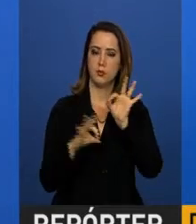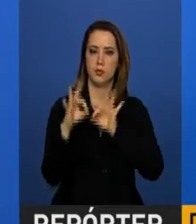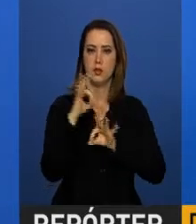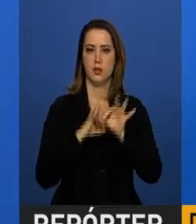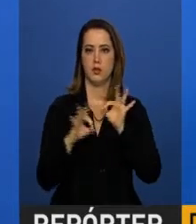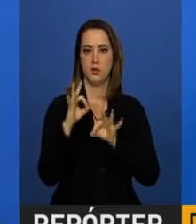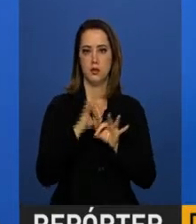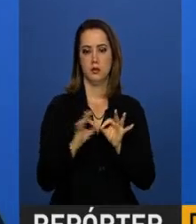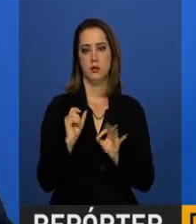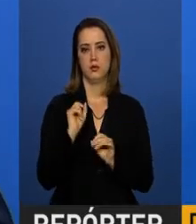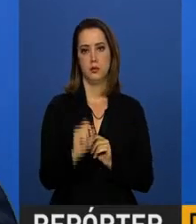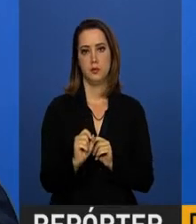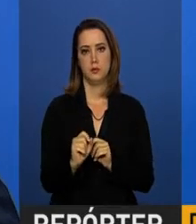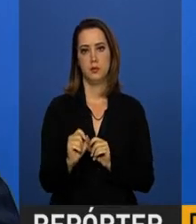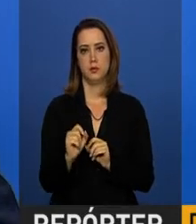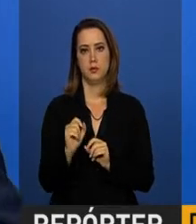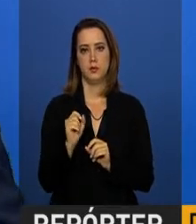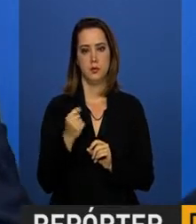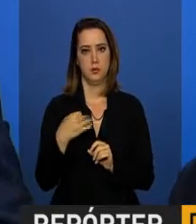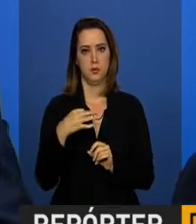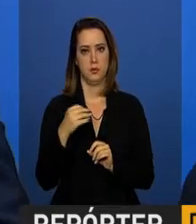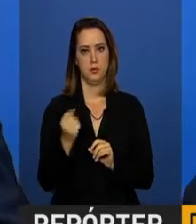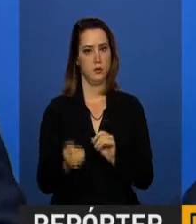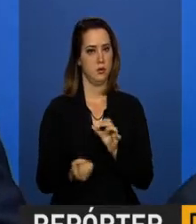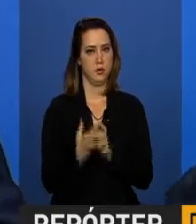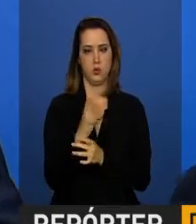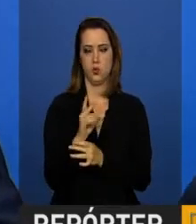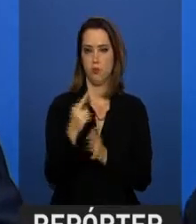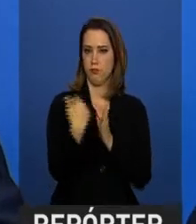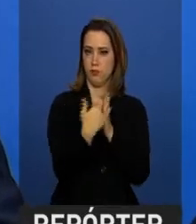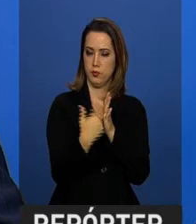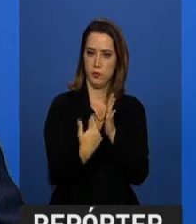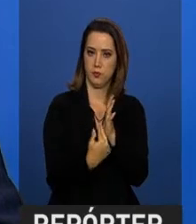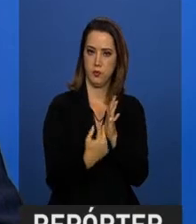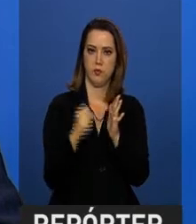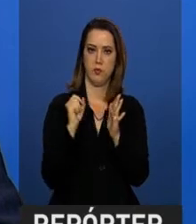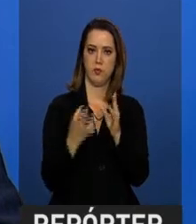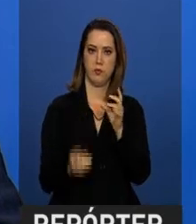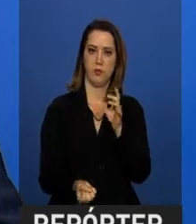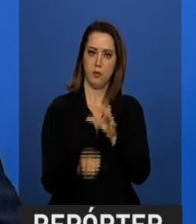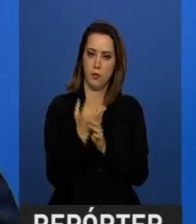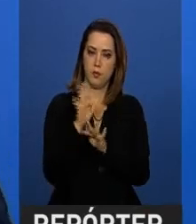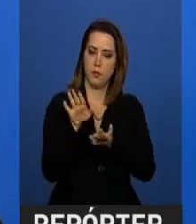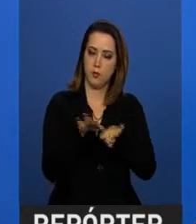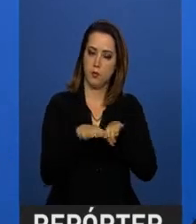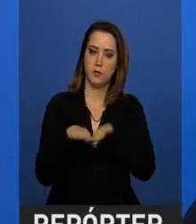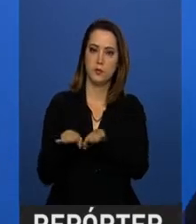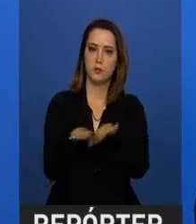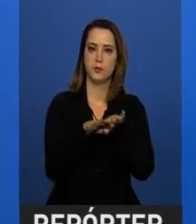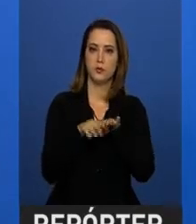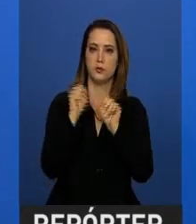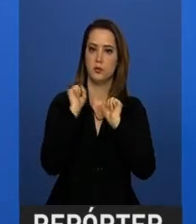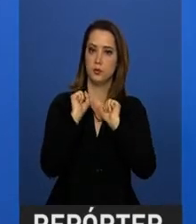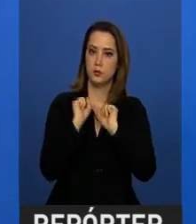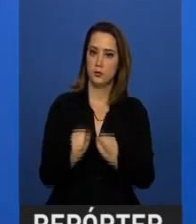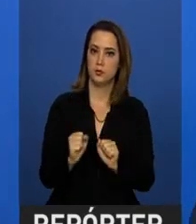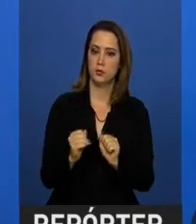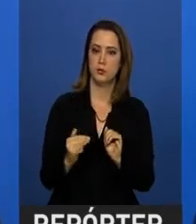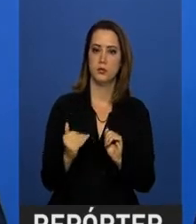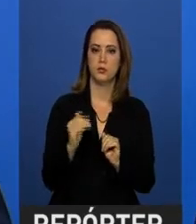é de criação de regras estáveis regras estabilizadoras que permitam uma